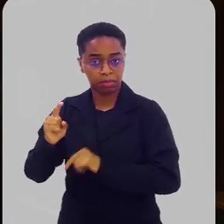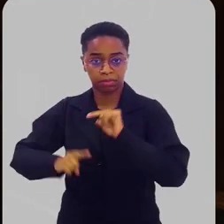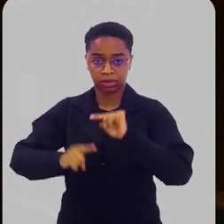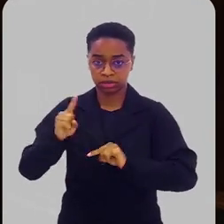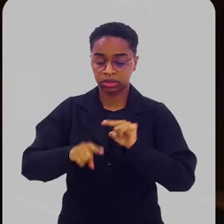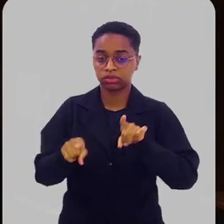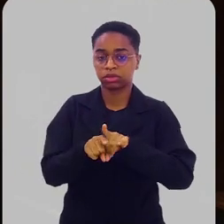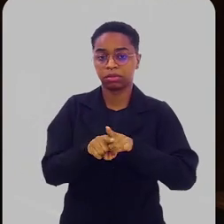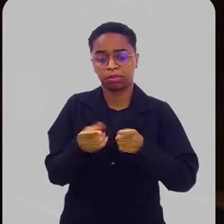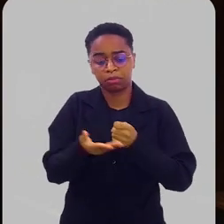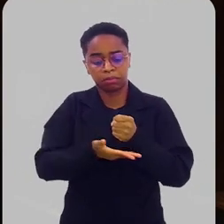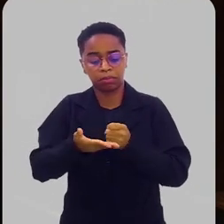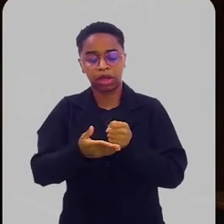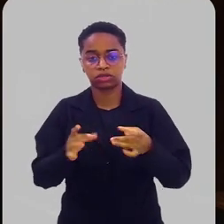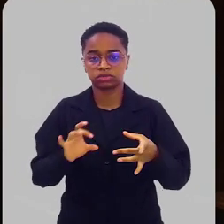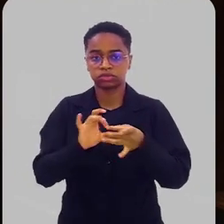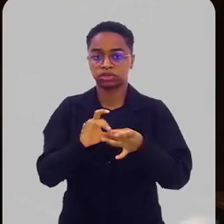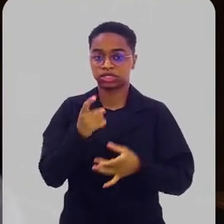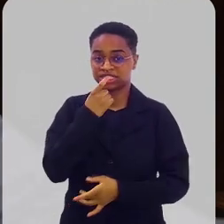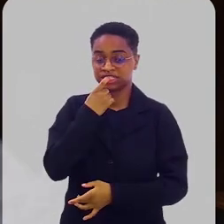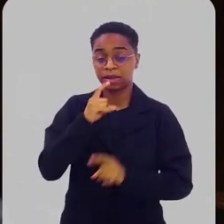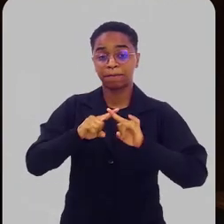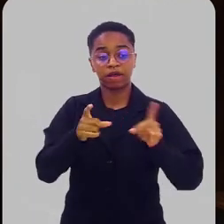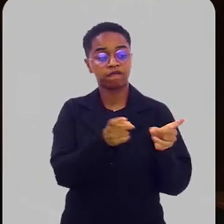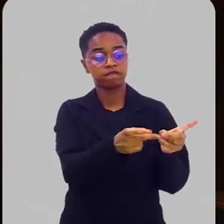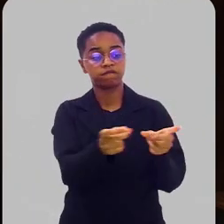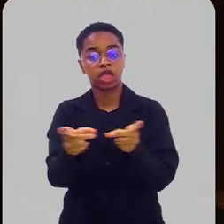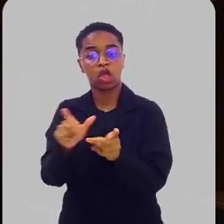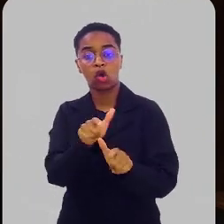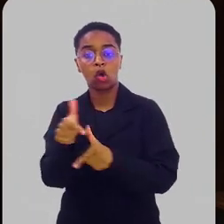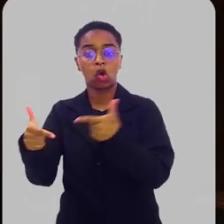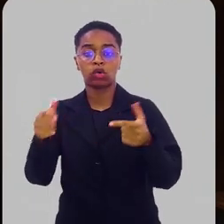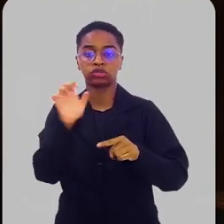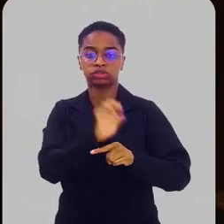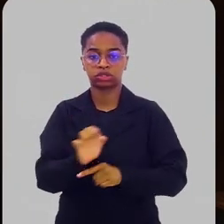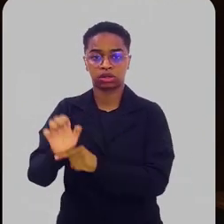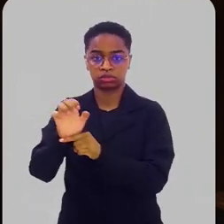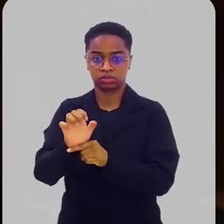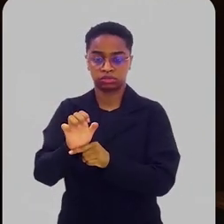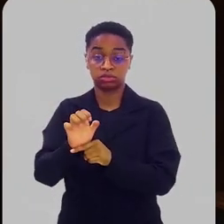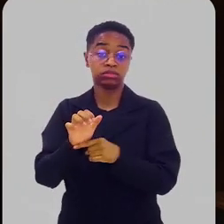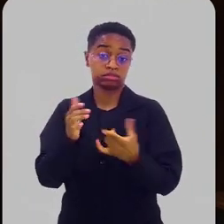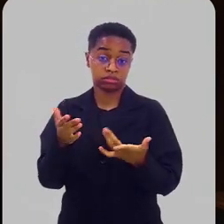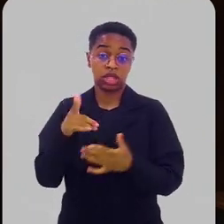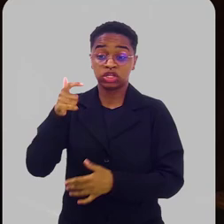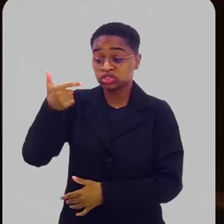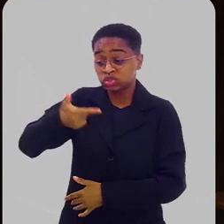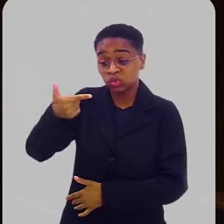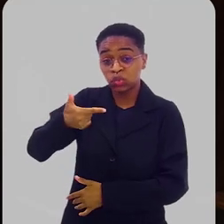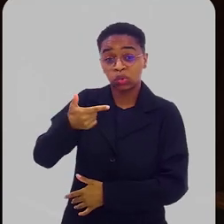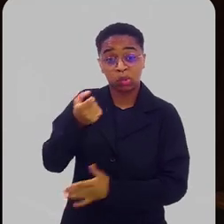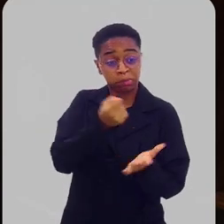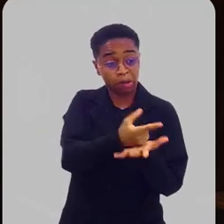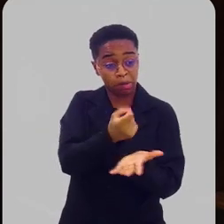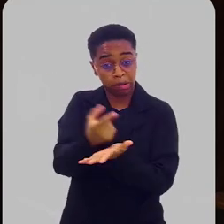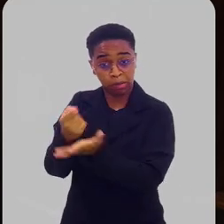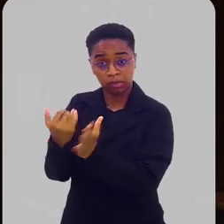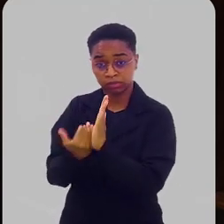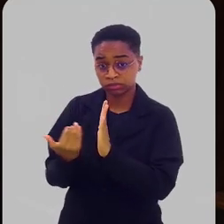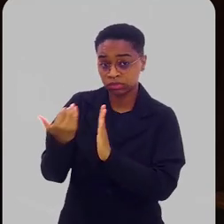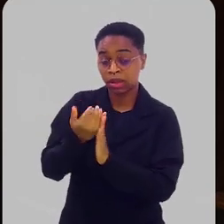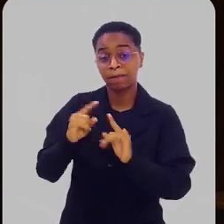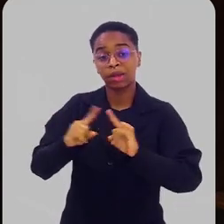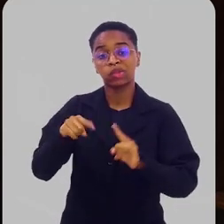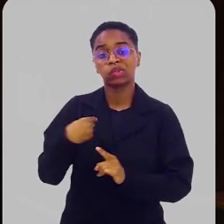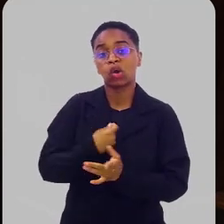a matéria-prima para o plástico, e aí a gente exporta essa matéria-prima para outros estados, e como o segundo mercado consumidor continua no Rio de